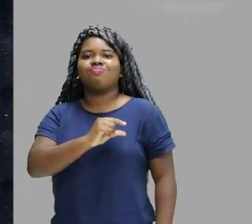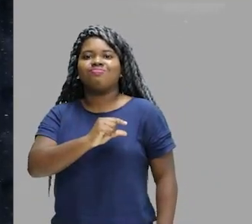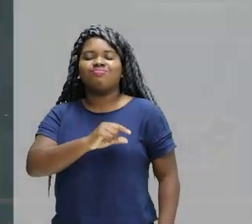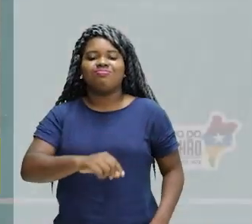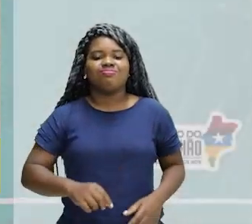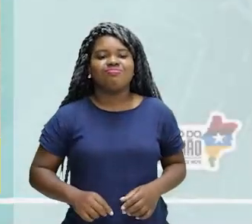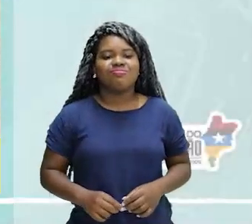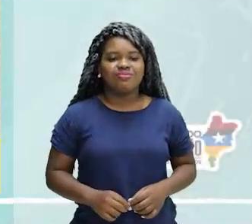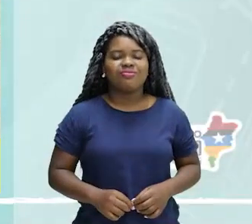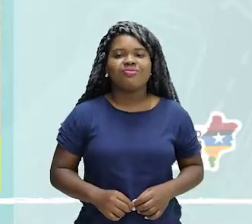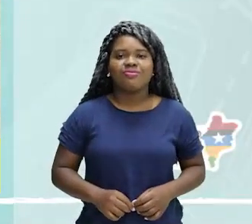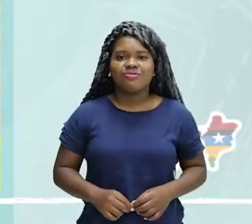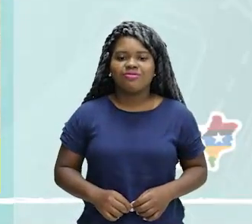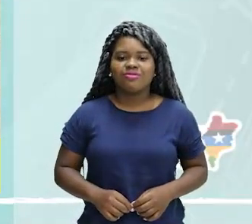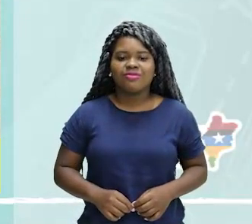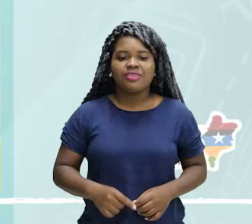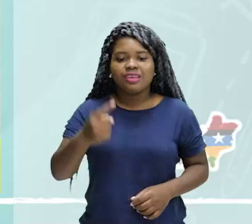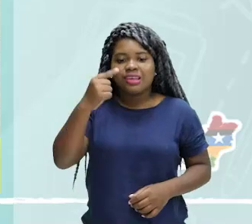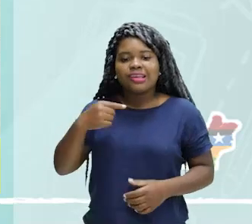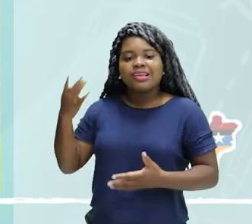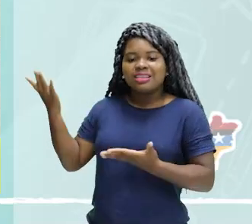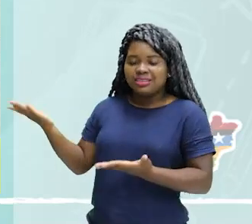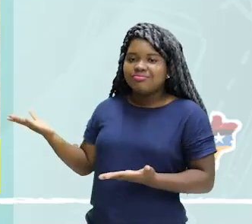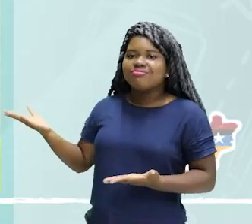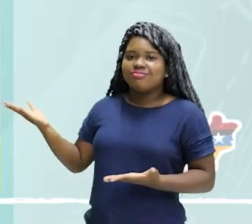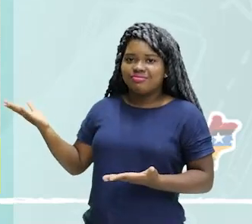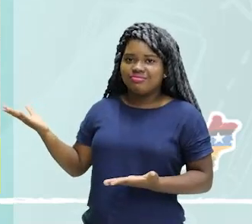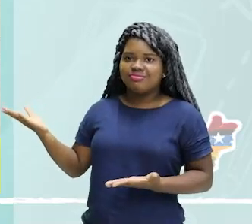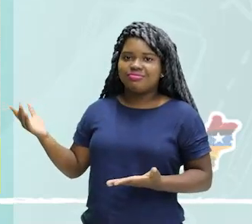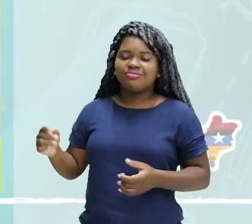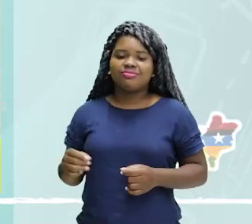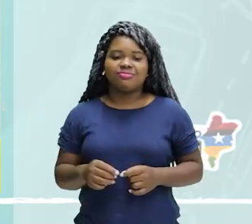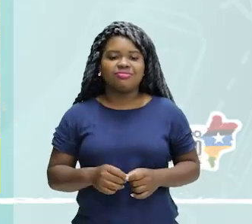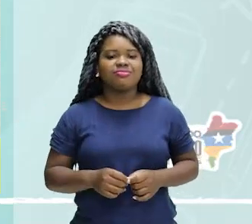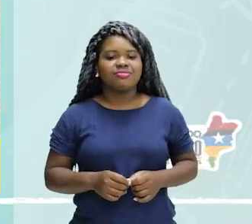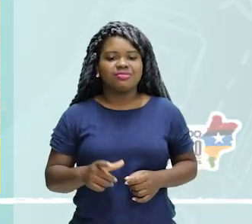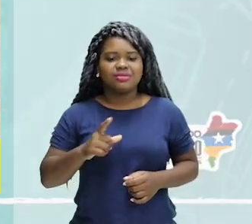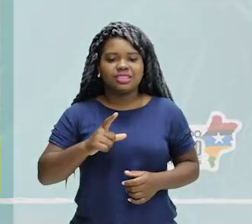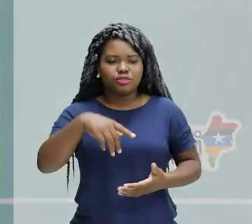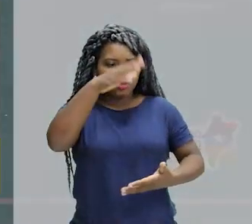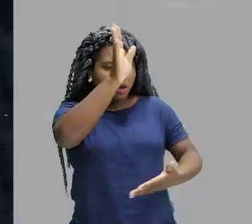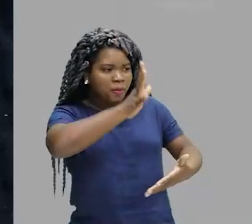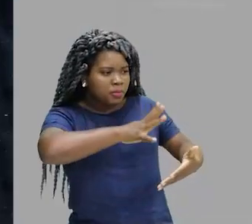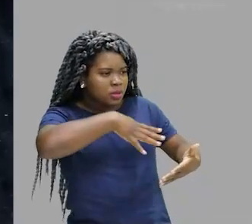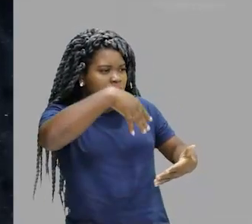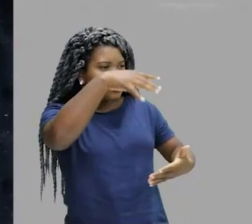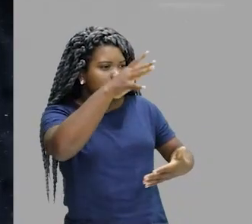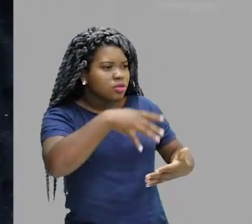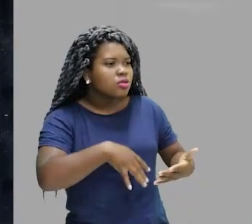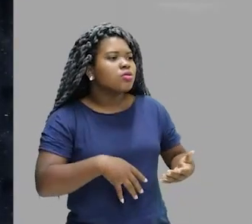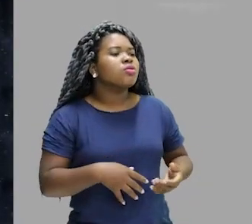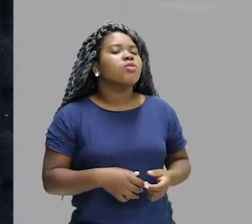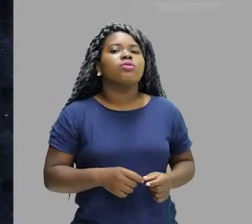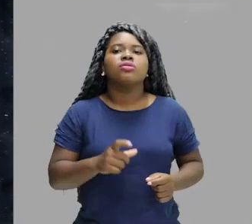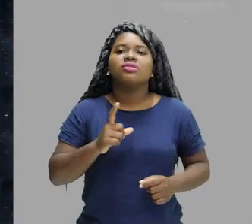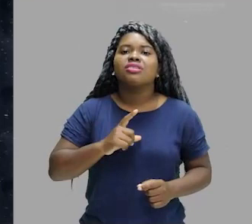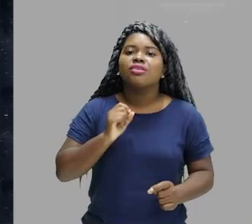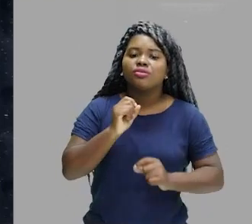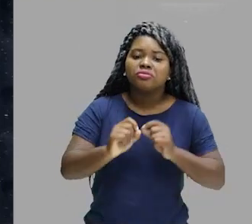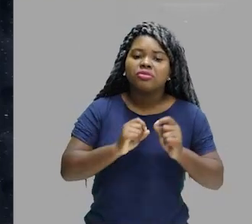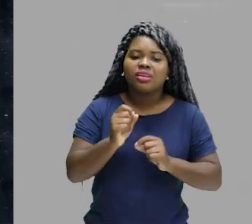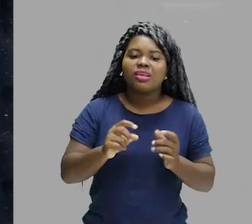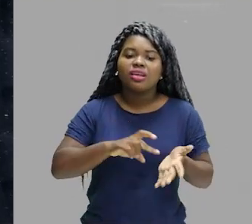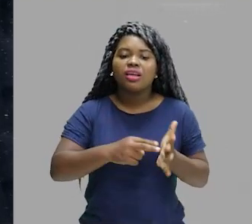essa. E o ateliê do pintor, onde ele vai. Eu não coloquei aqui, mas eu vou deixar para vocês pesquisarem.